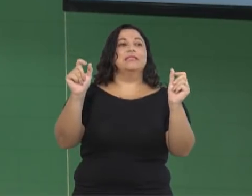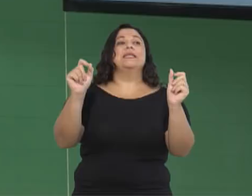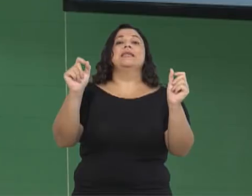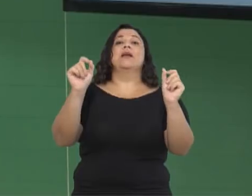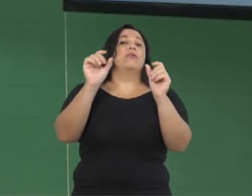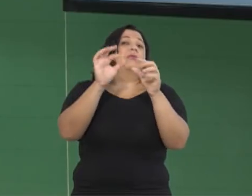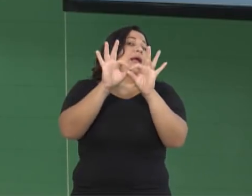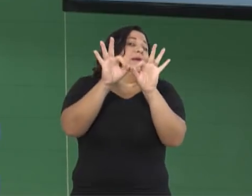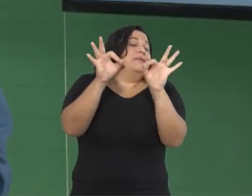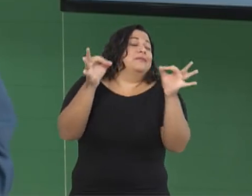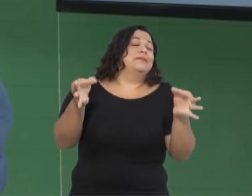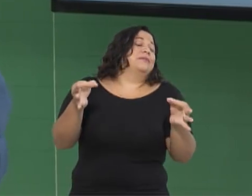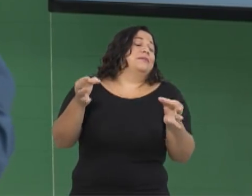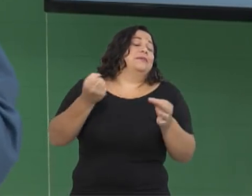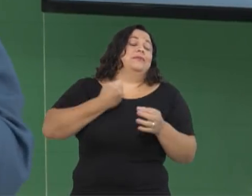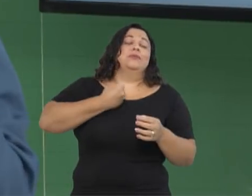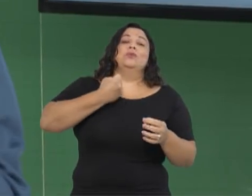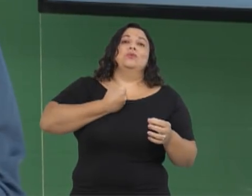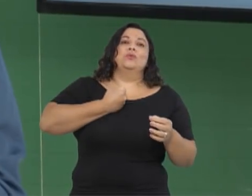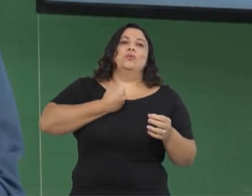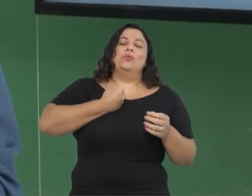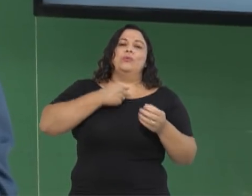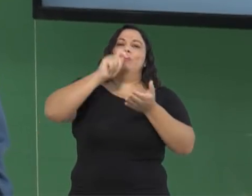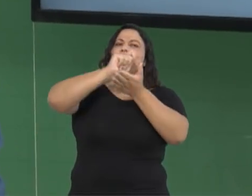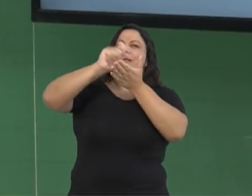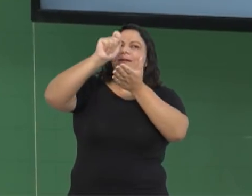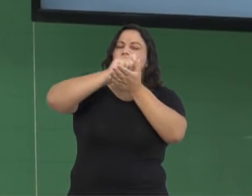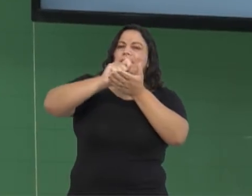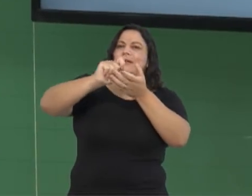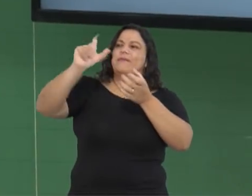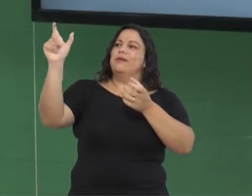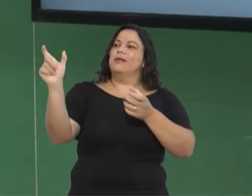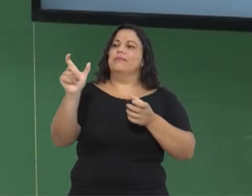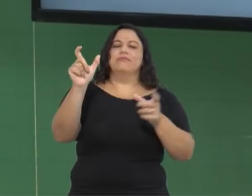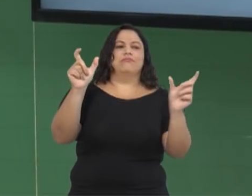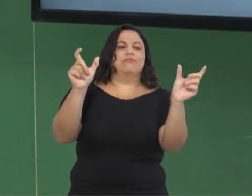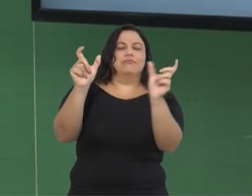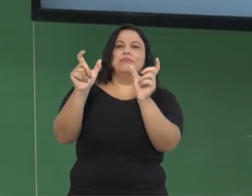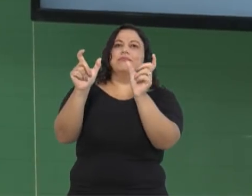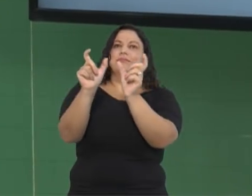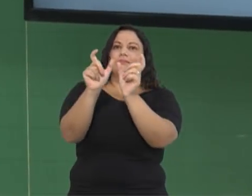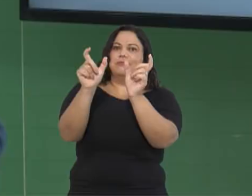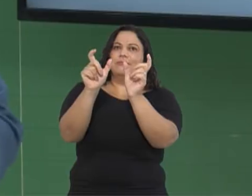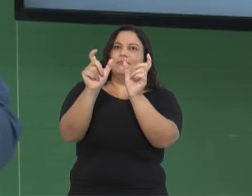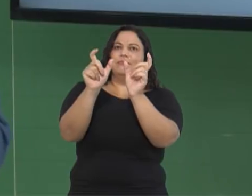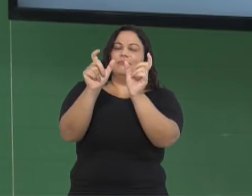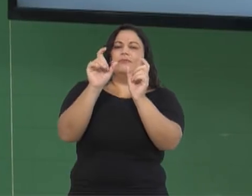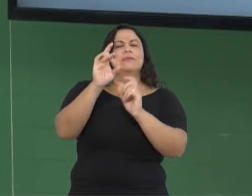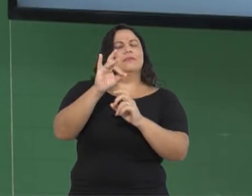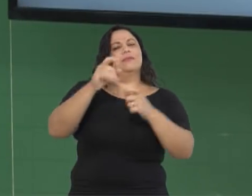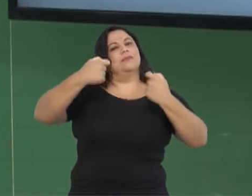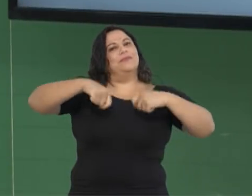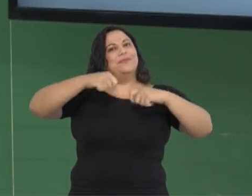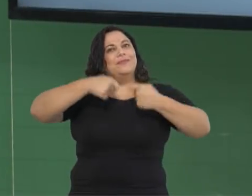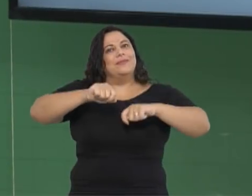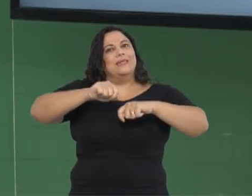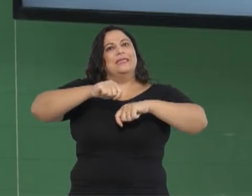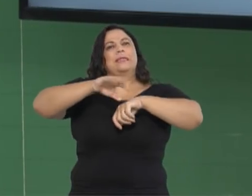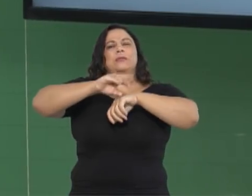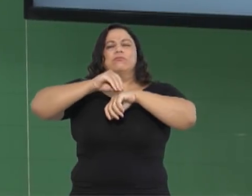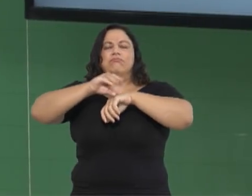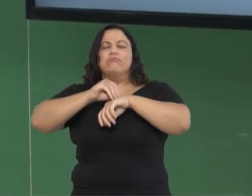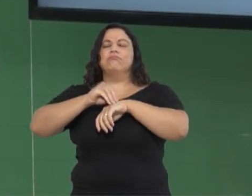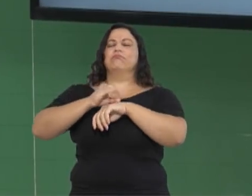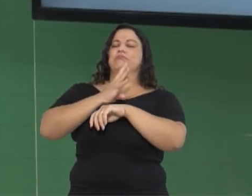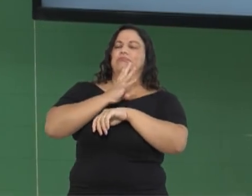simples trabalhar com os números. A gente só precisa conhecer. Lembram quando a teacher disse para vocês lá na nossa primeira aulinha?